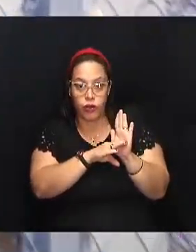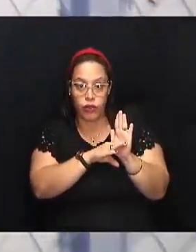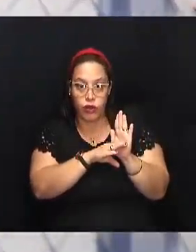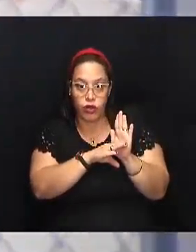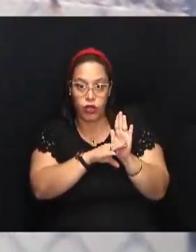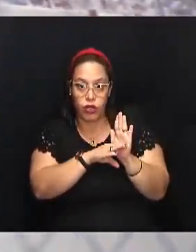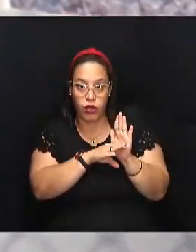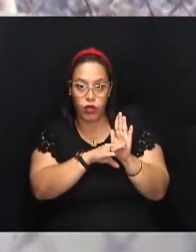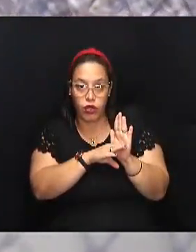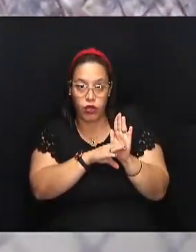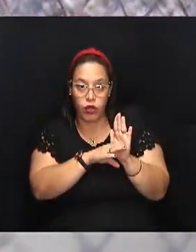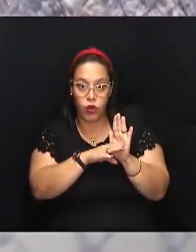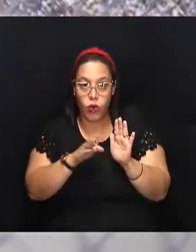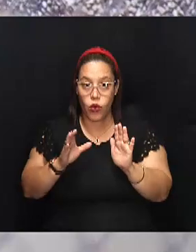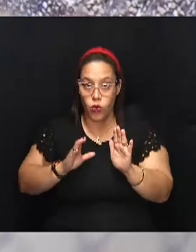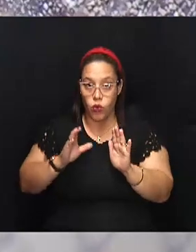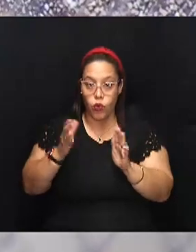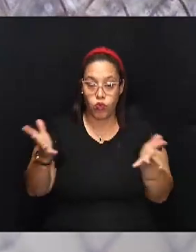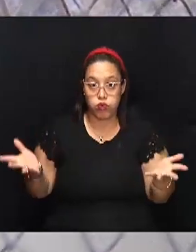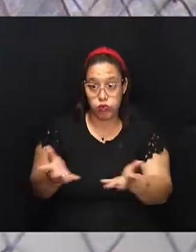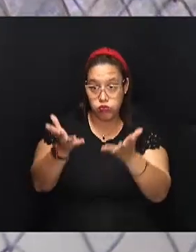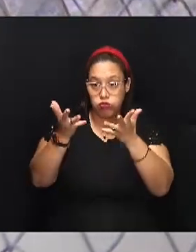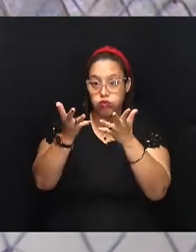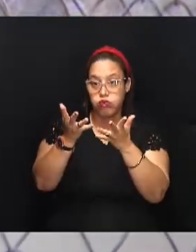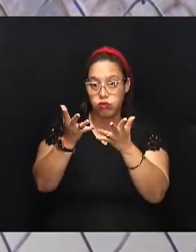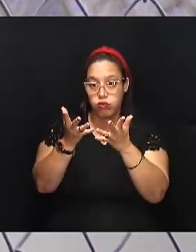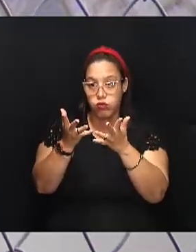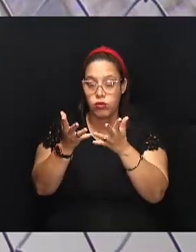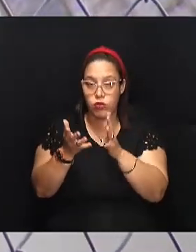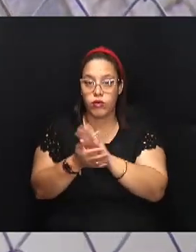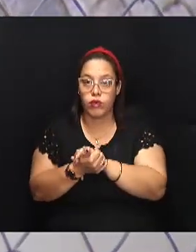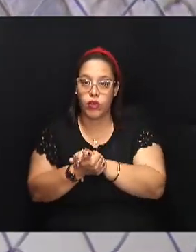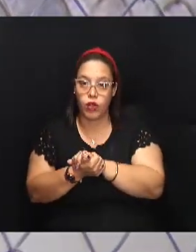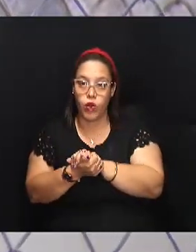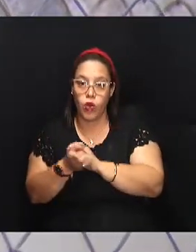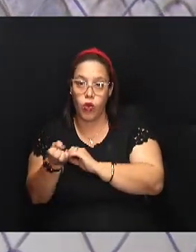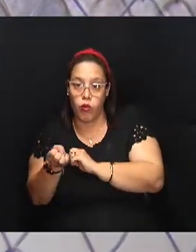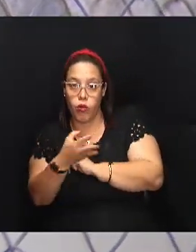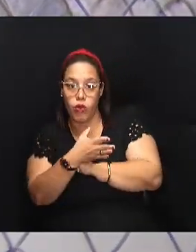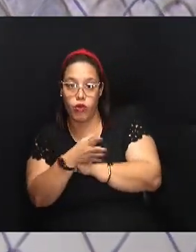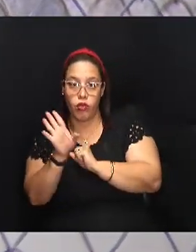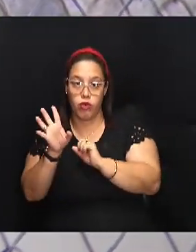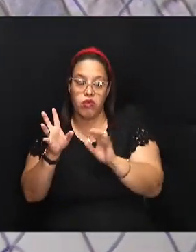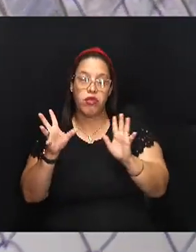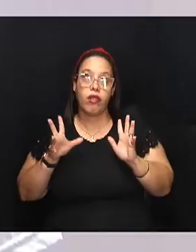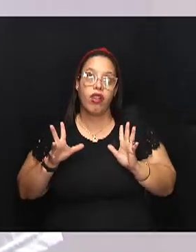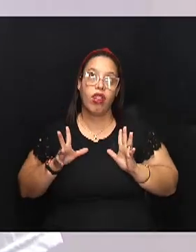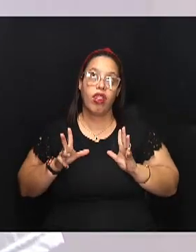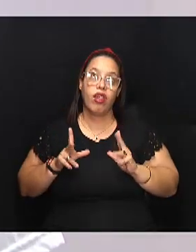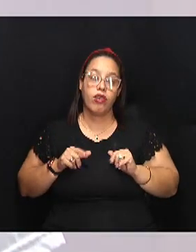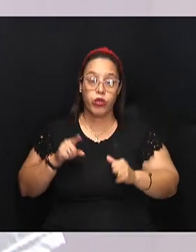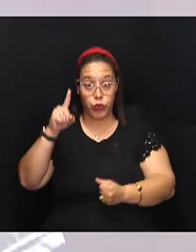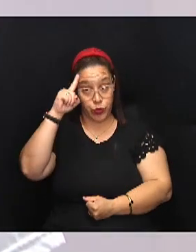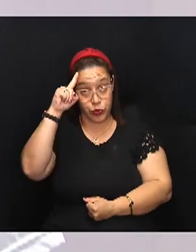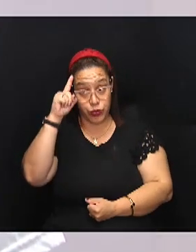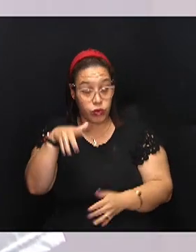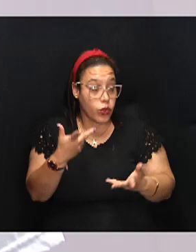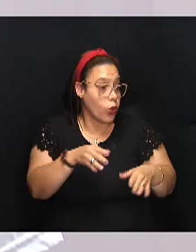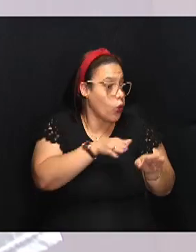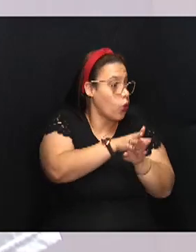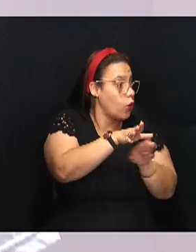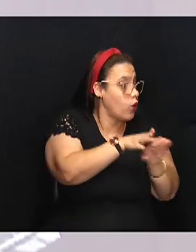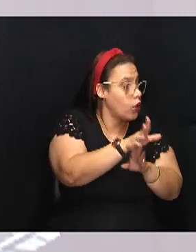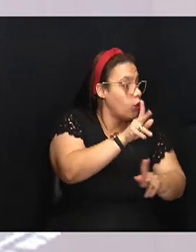enriquecimento ambiental. Então a gente põe estímulos aí para estimular ele, ter uma coisa nova, também não ficar na monotonia todos os dias. E qual que é a orientação